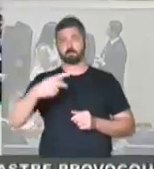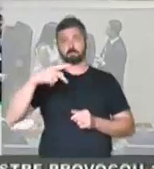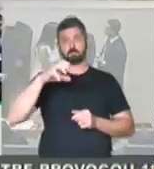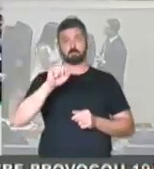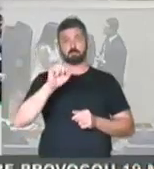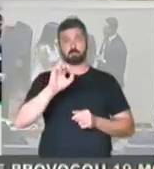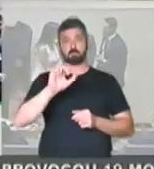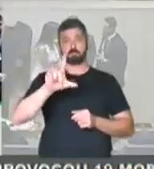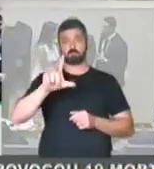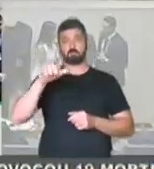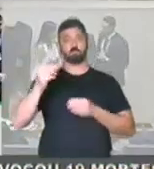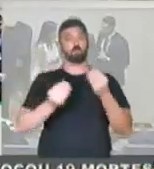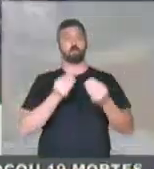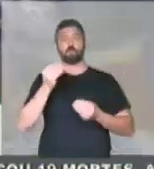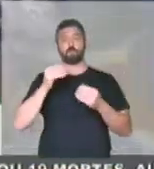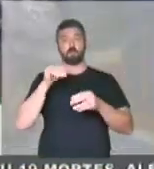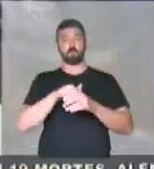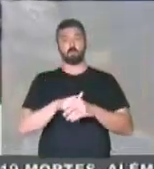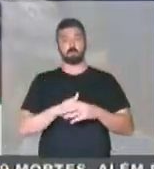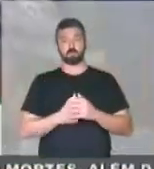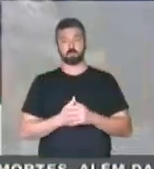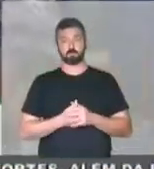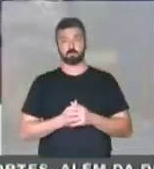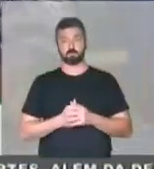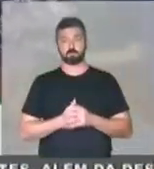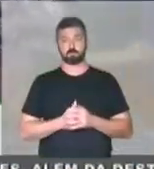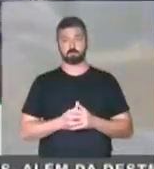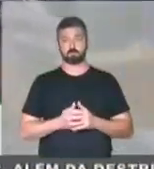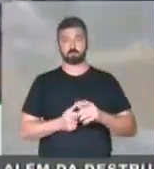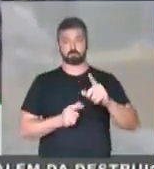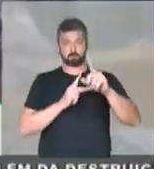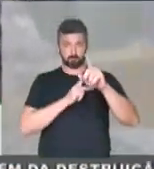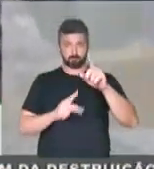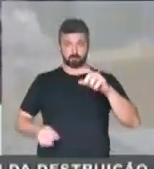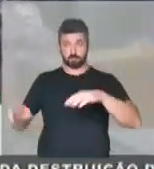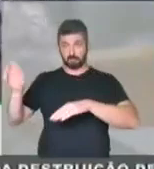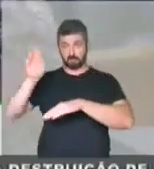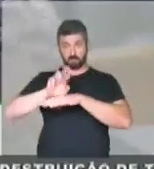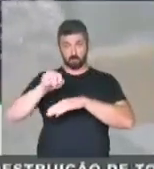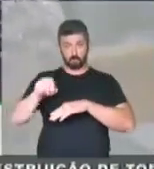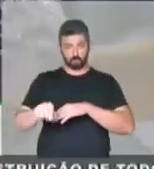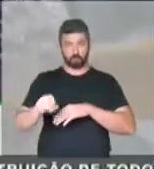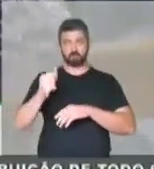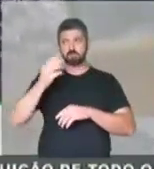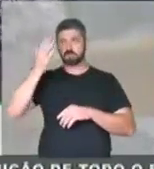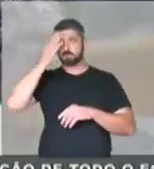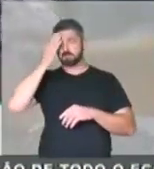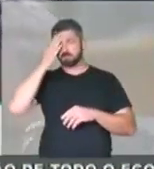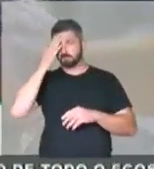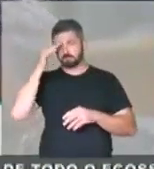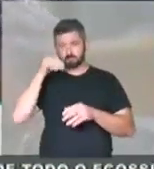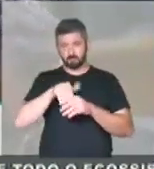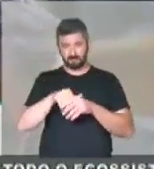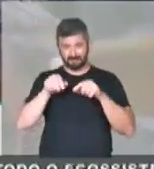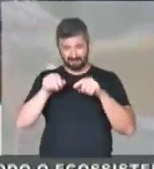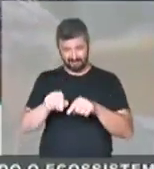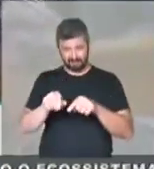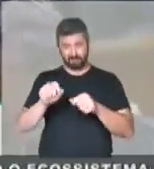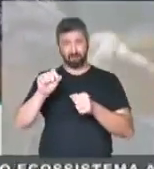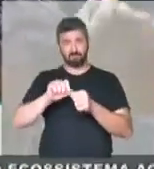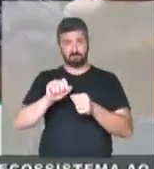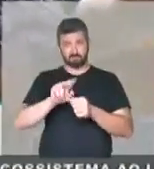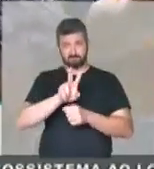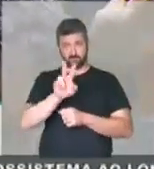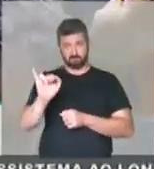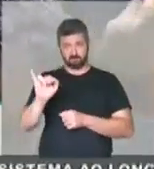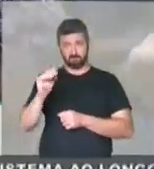Sol. Presidente, o que se trata do recurso é saber se essa votação vai ser feita